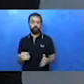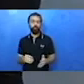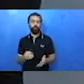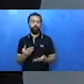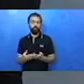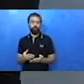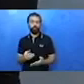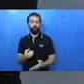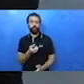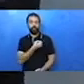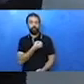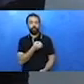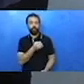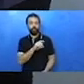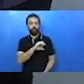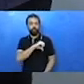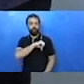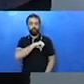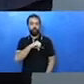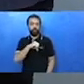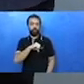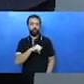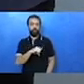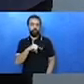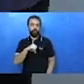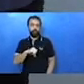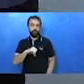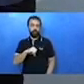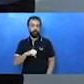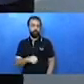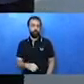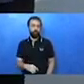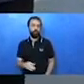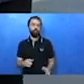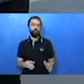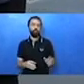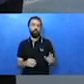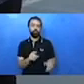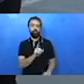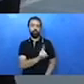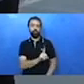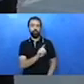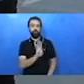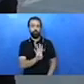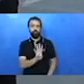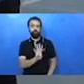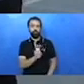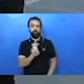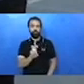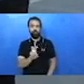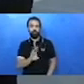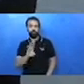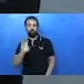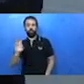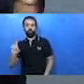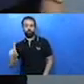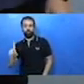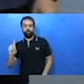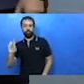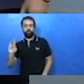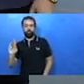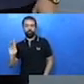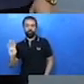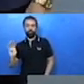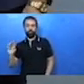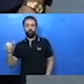do Brasil. Nós vamos fazer da página 145 até a página 146. Nossa